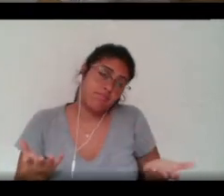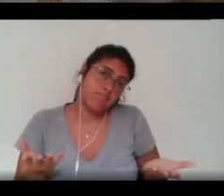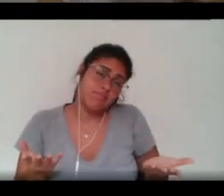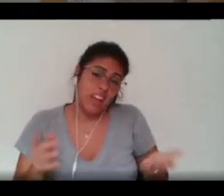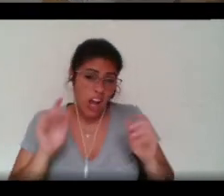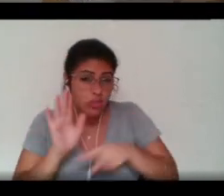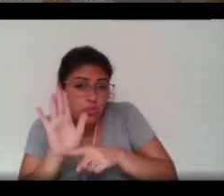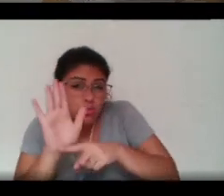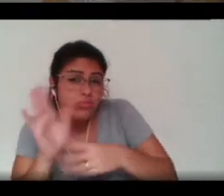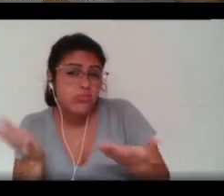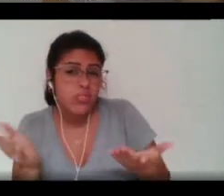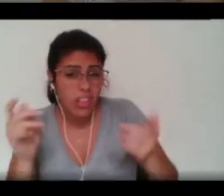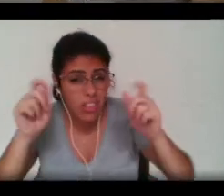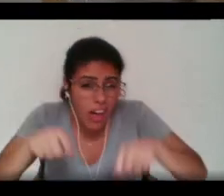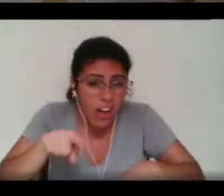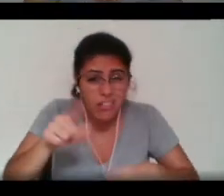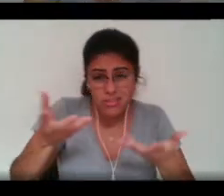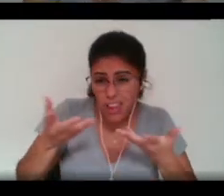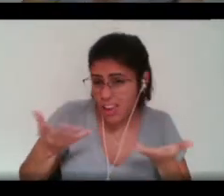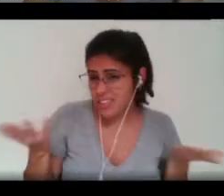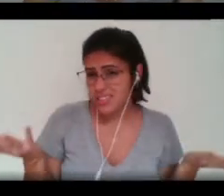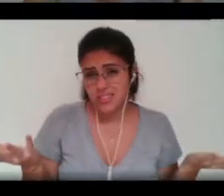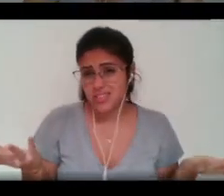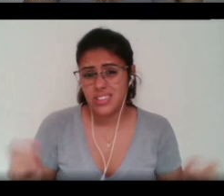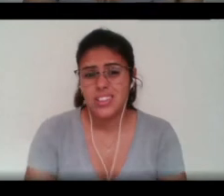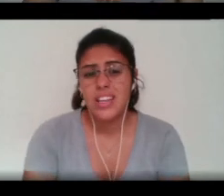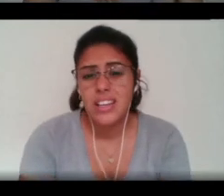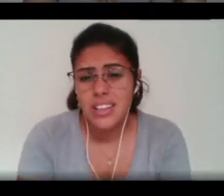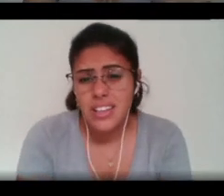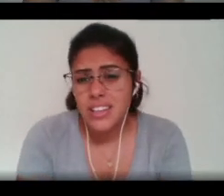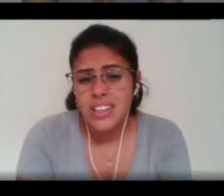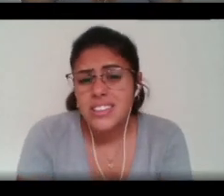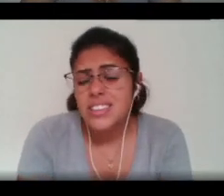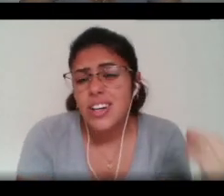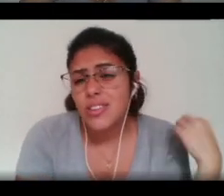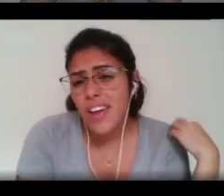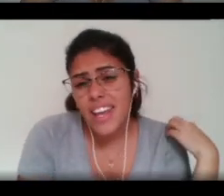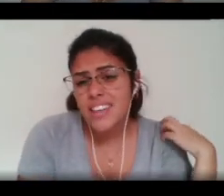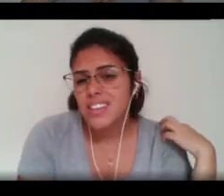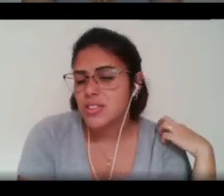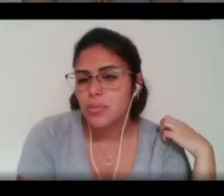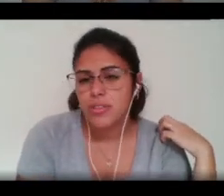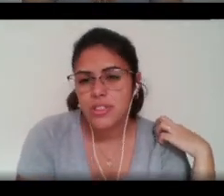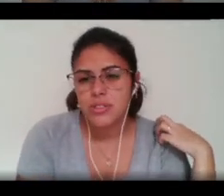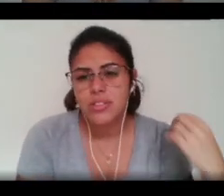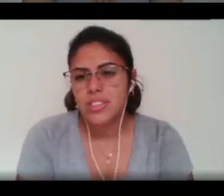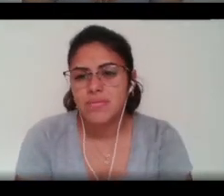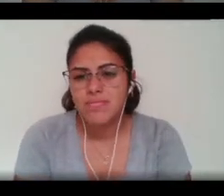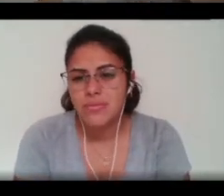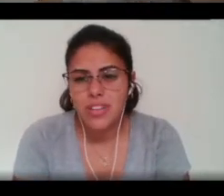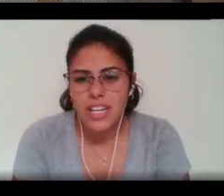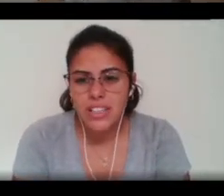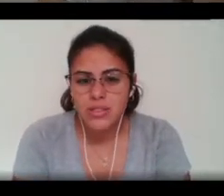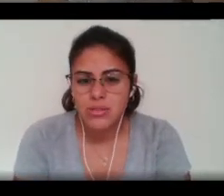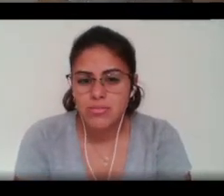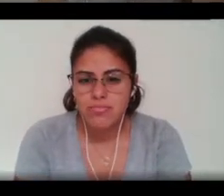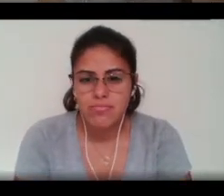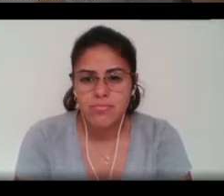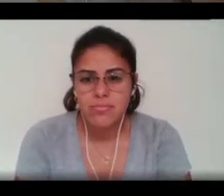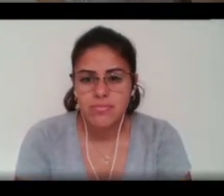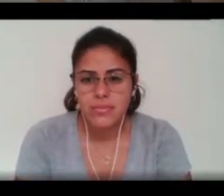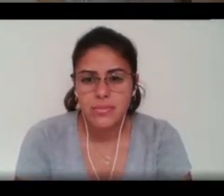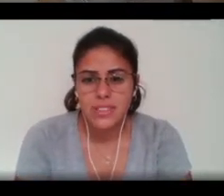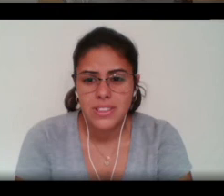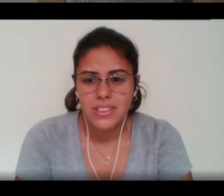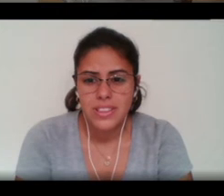Podemos tentar na próxima aula, fazer uma pausa de... Não é nem isso, professora. Não é isso. É porque é muito